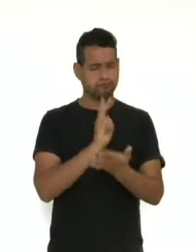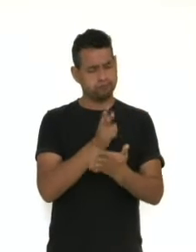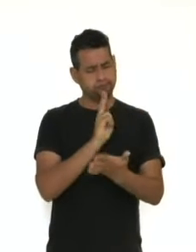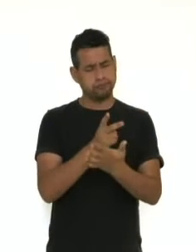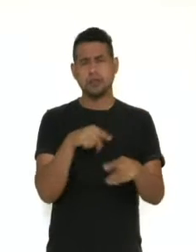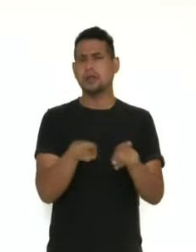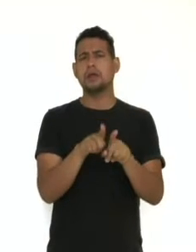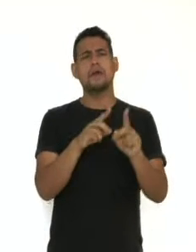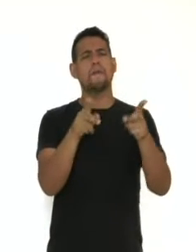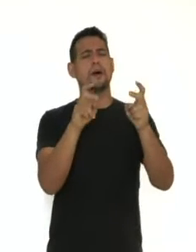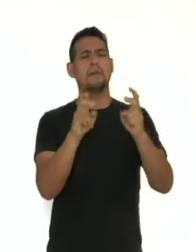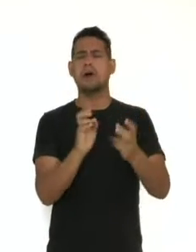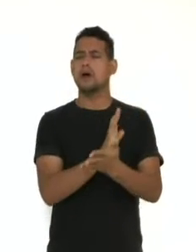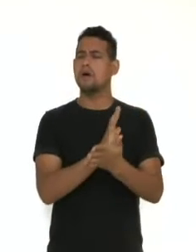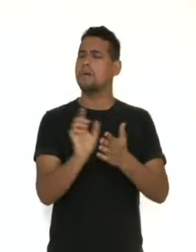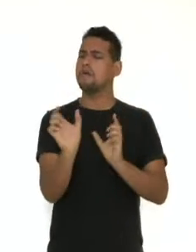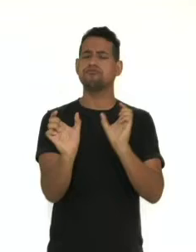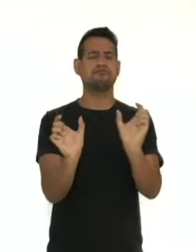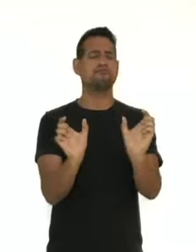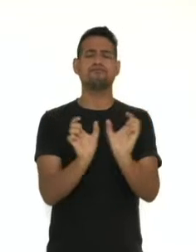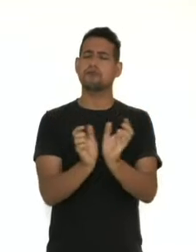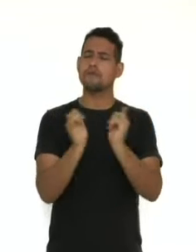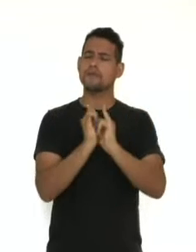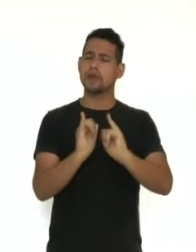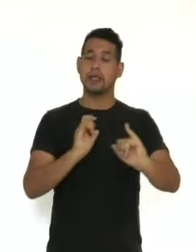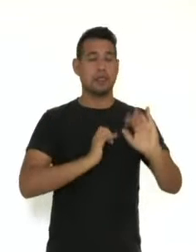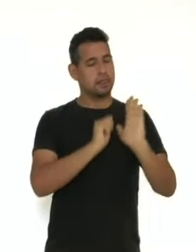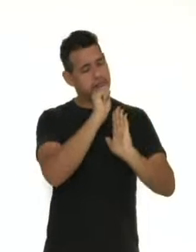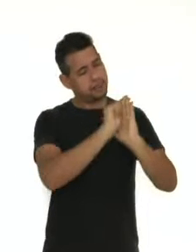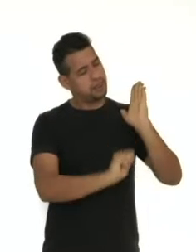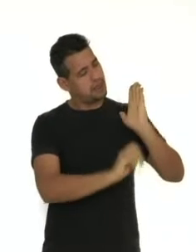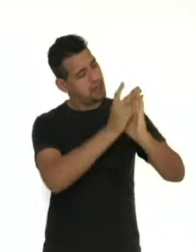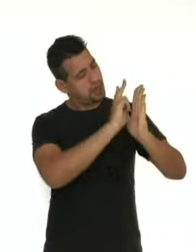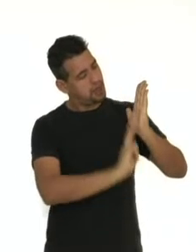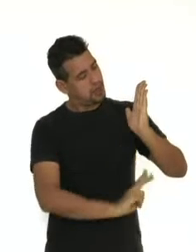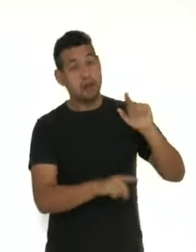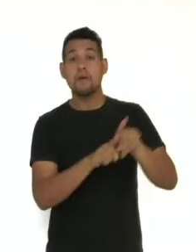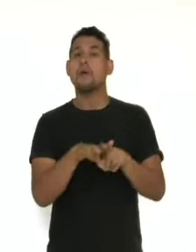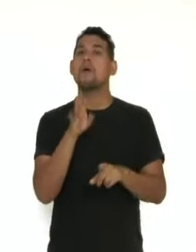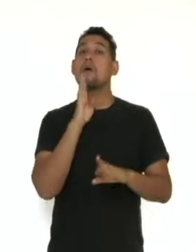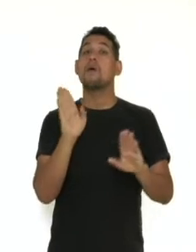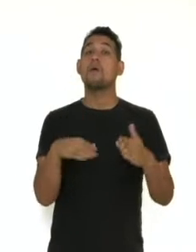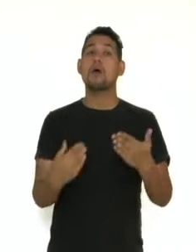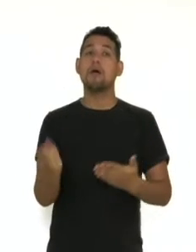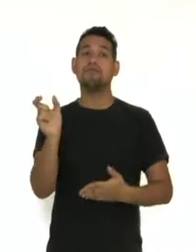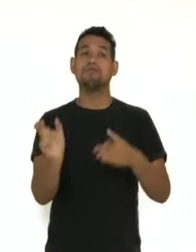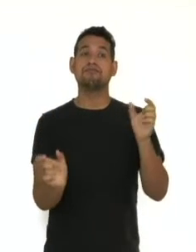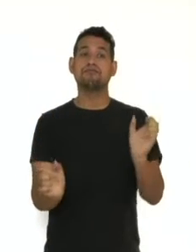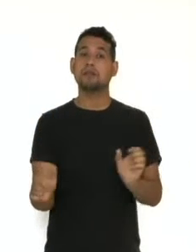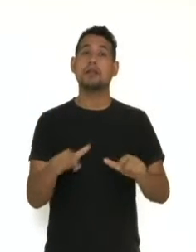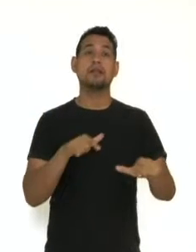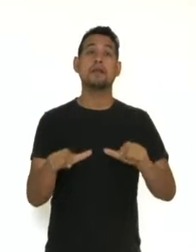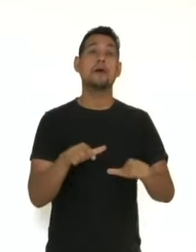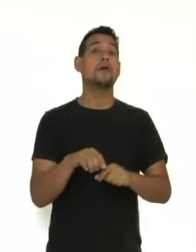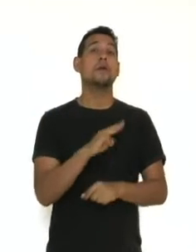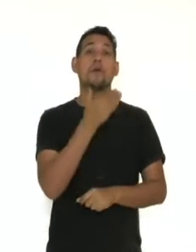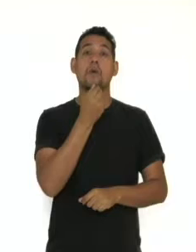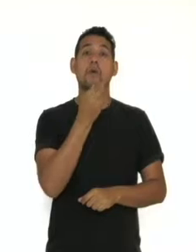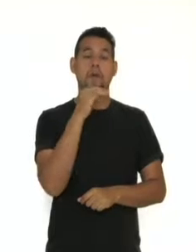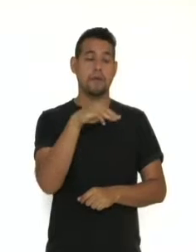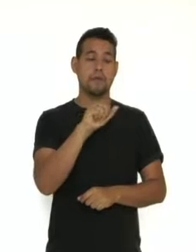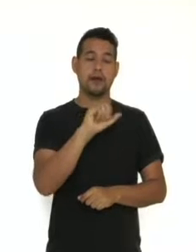compreensivamente, localizando informações explícitas no texto. Conhecer as características da obra de Machado de